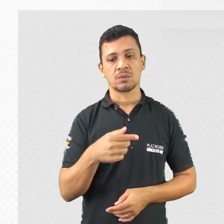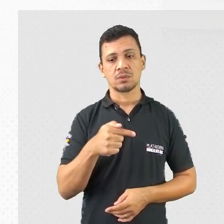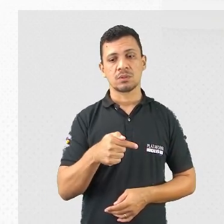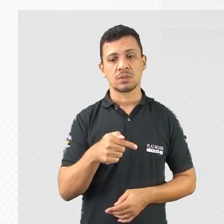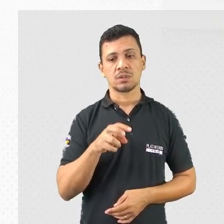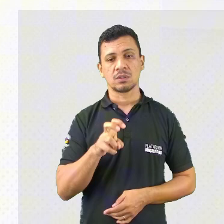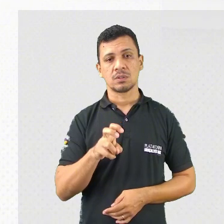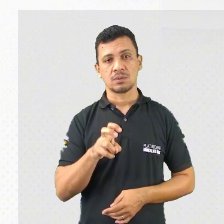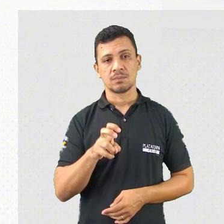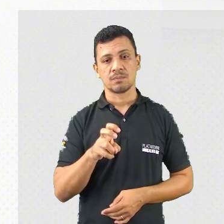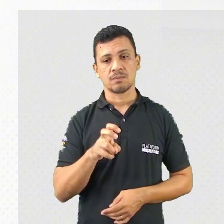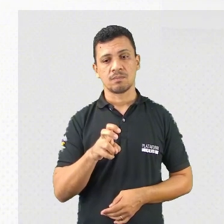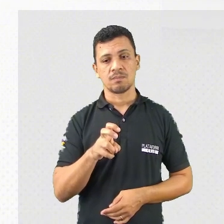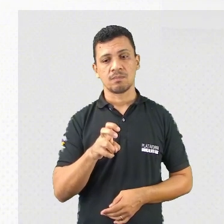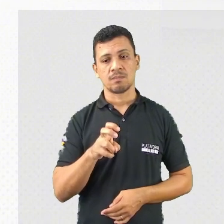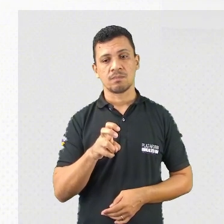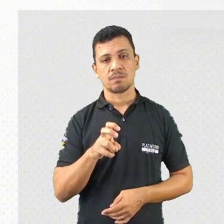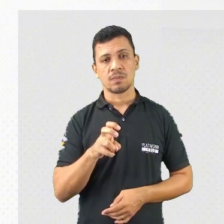4.475